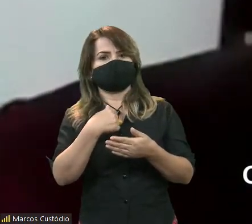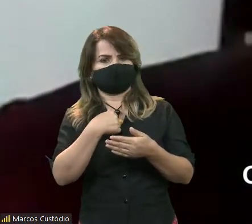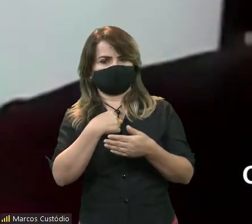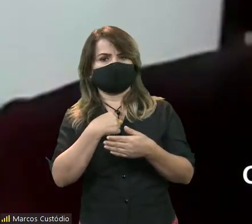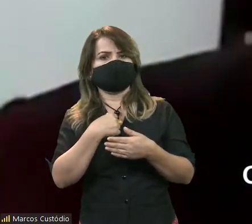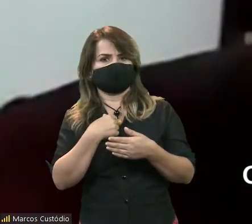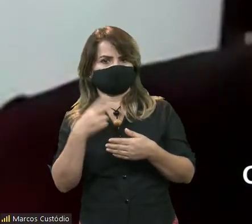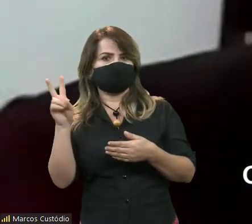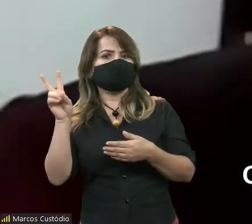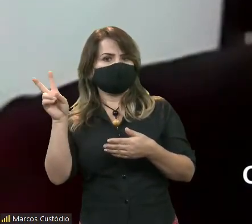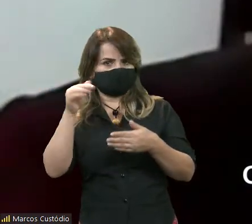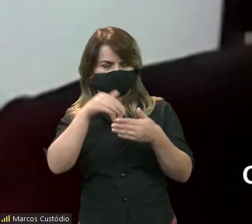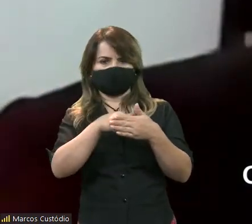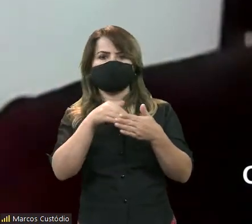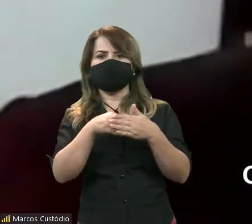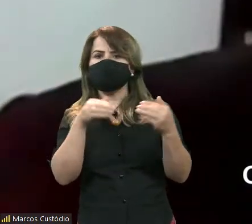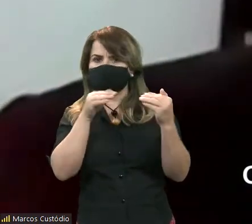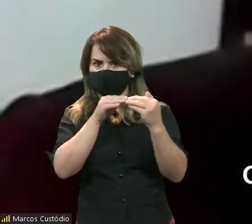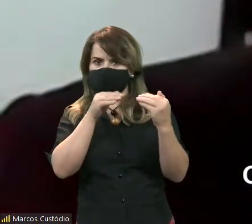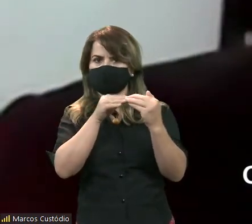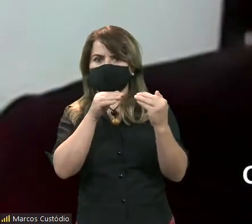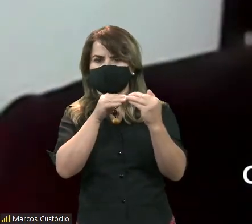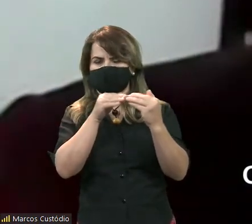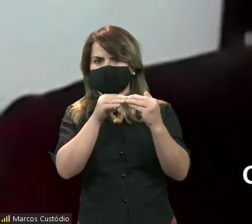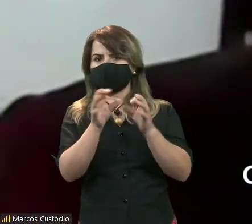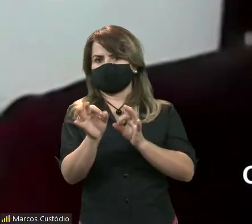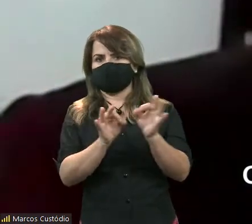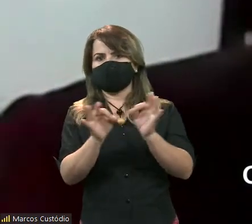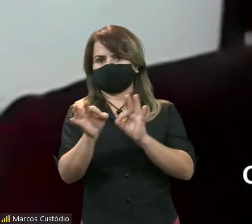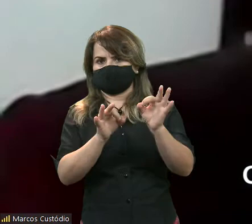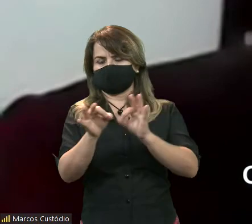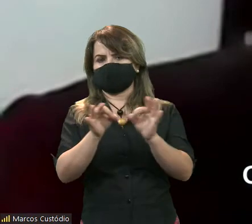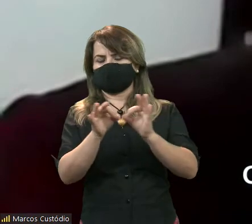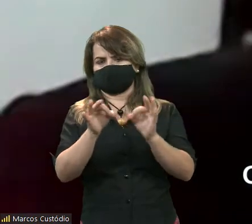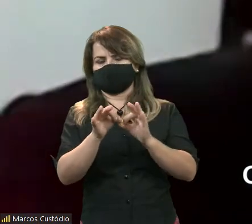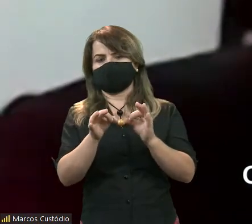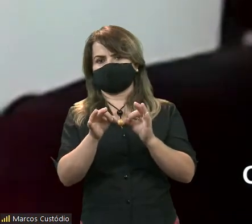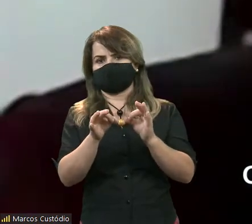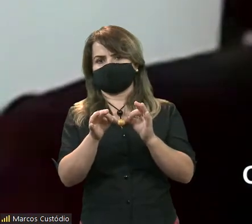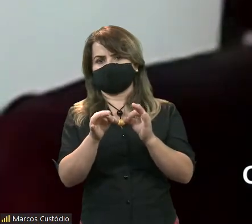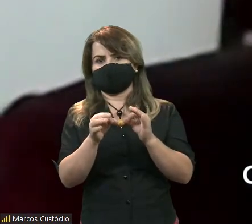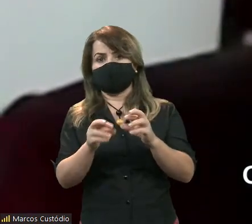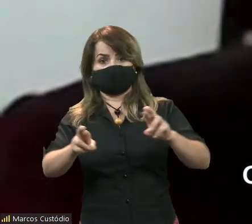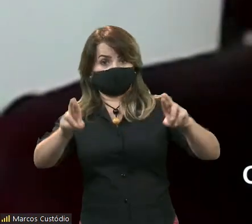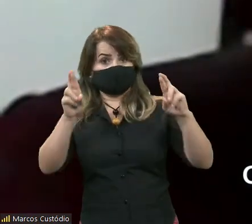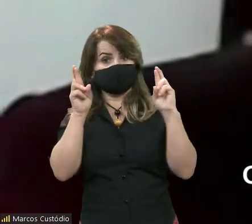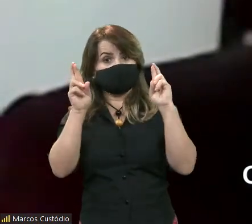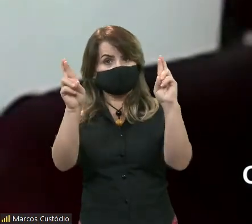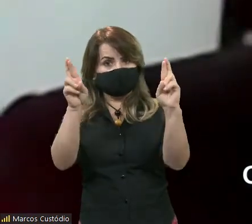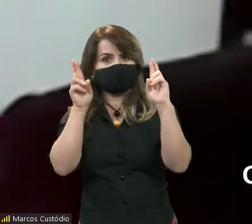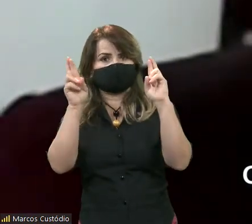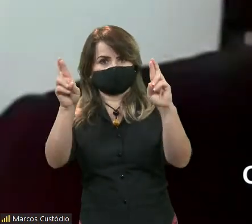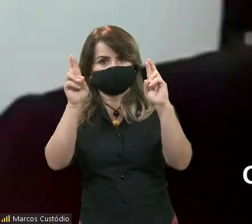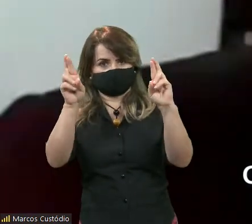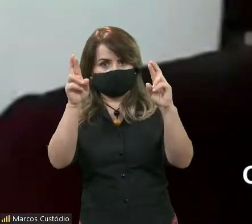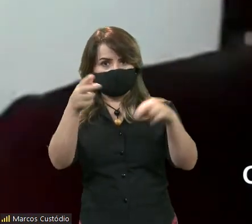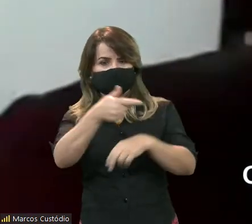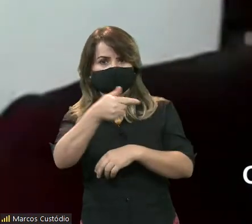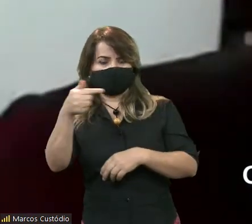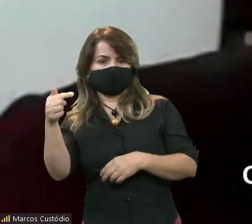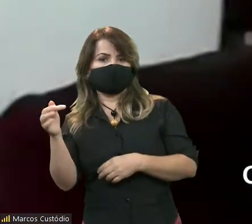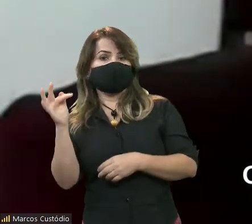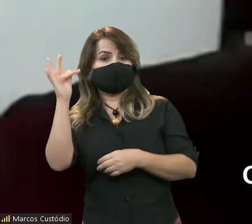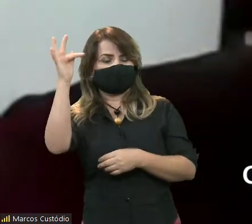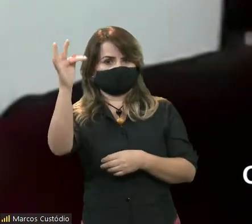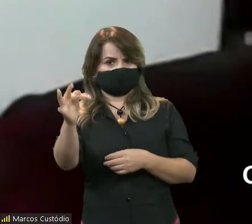tempo, e voto favoravelmente ao projeto como está, e torcendo para que a semana que vem ele possa voltar e termos,